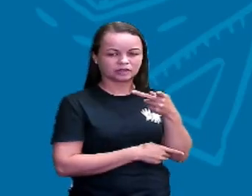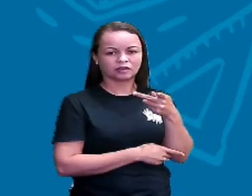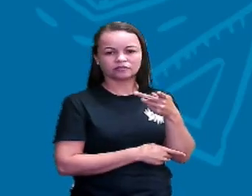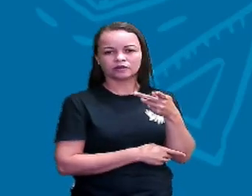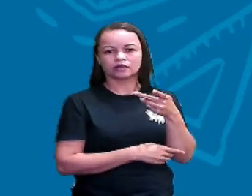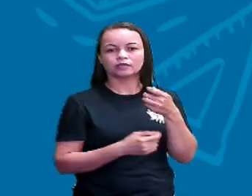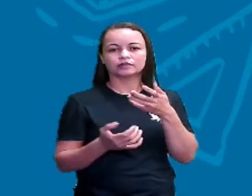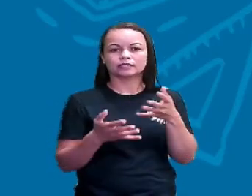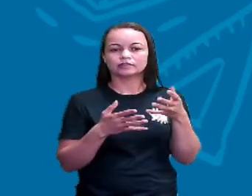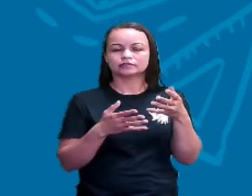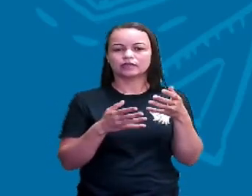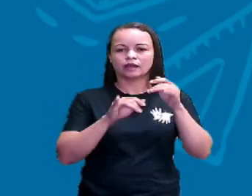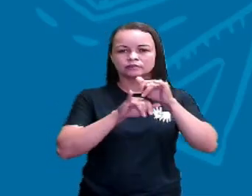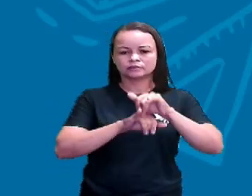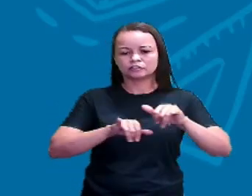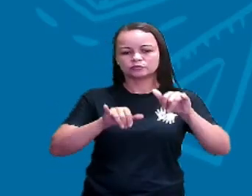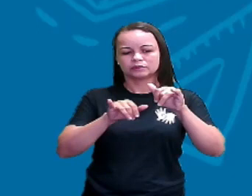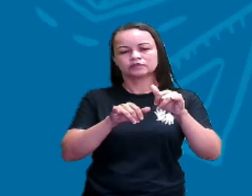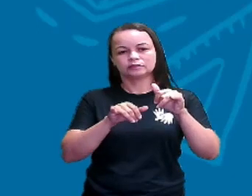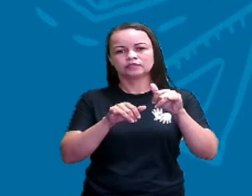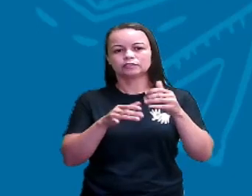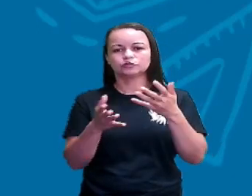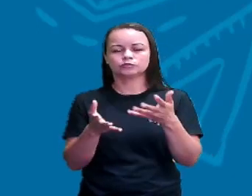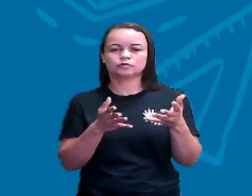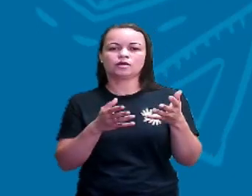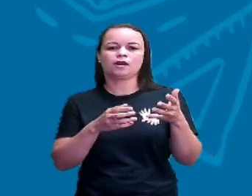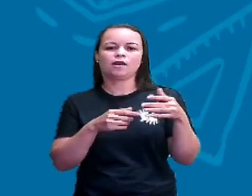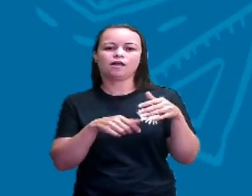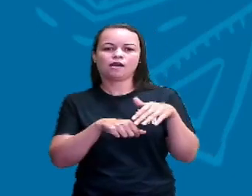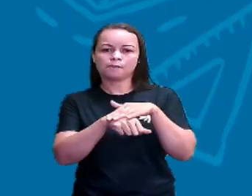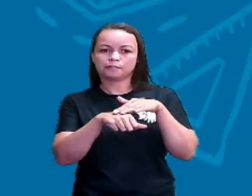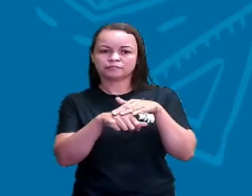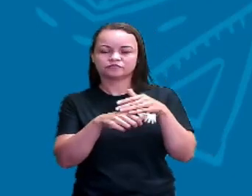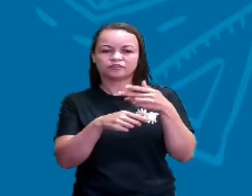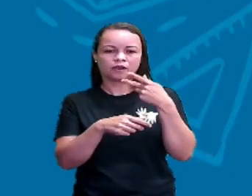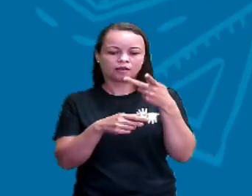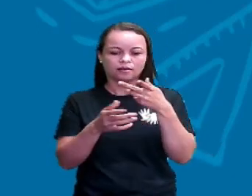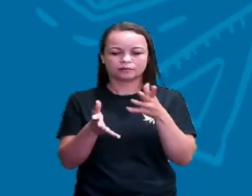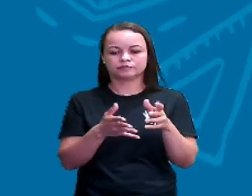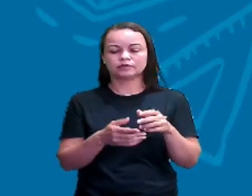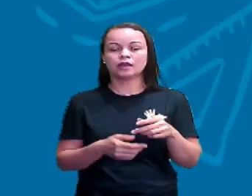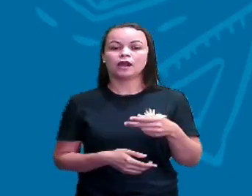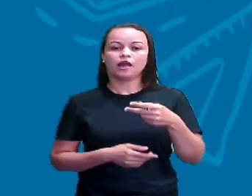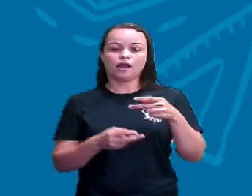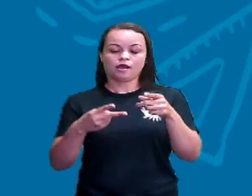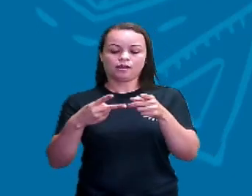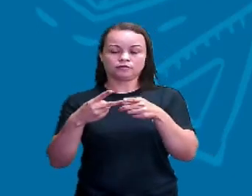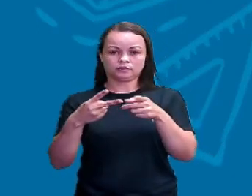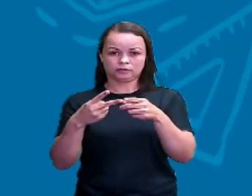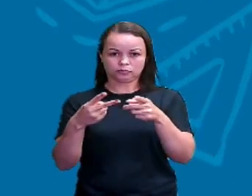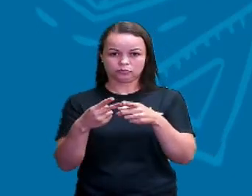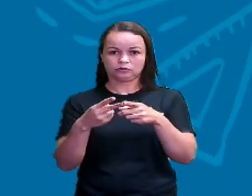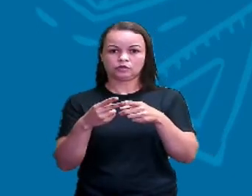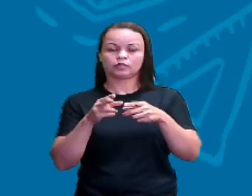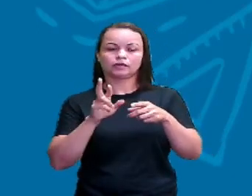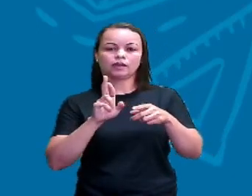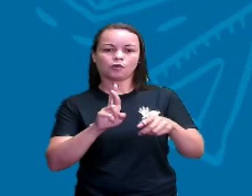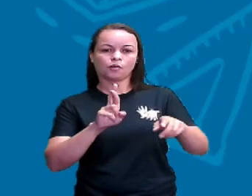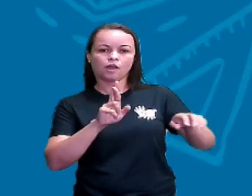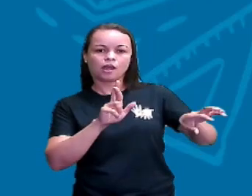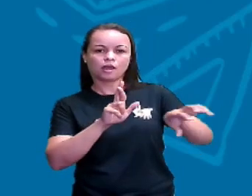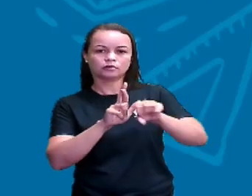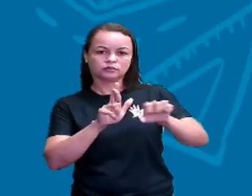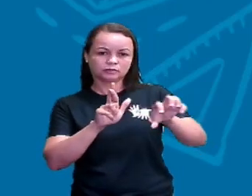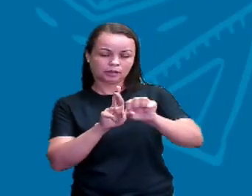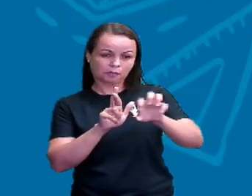está dando a mensagem. A segunda pessoa do discurso, que é o receptor, aquele